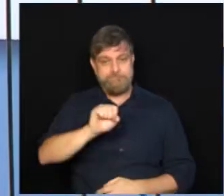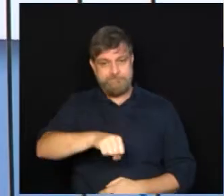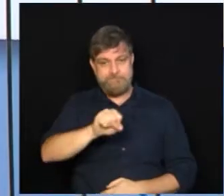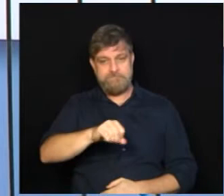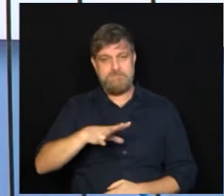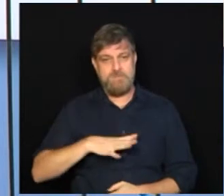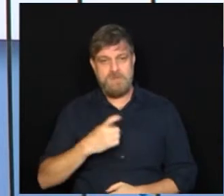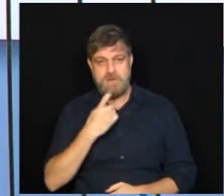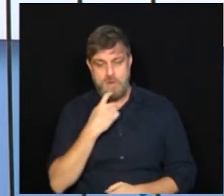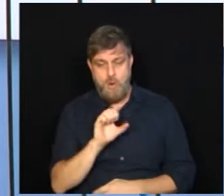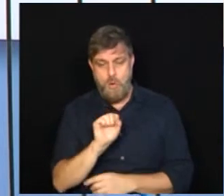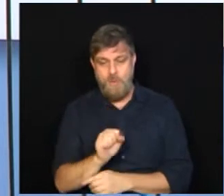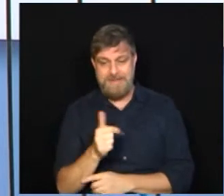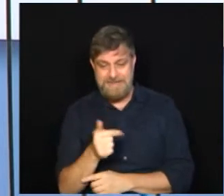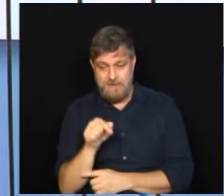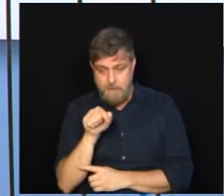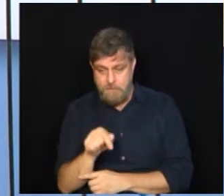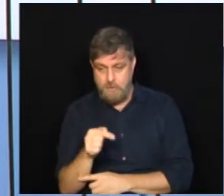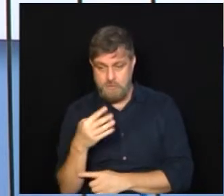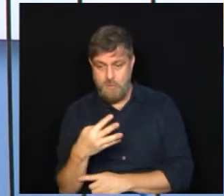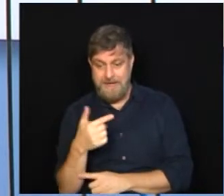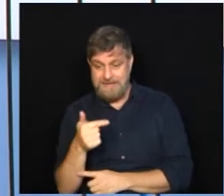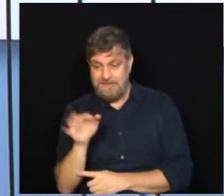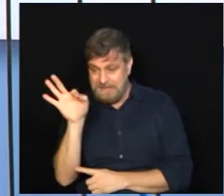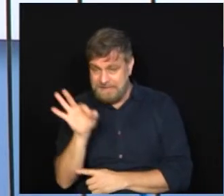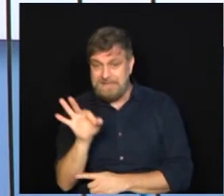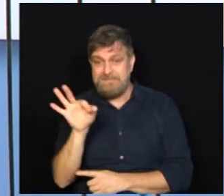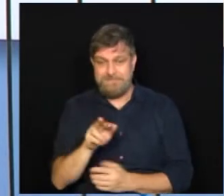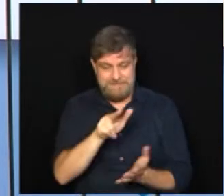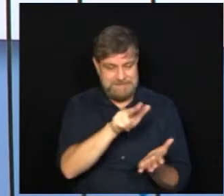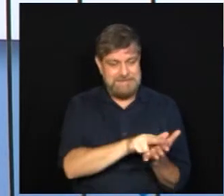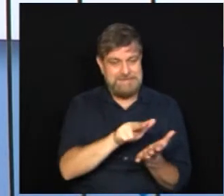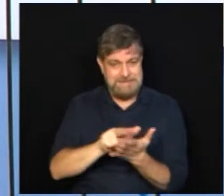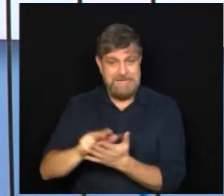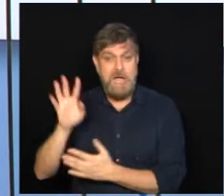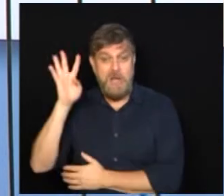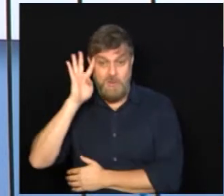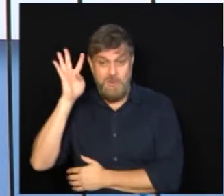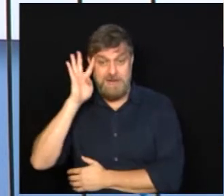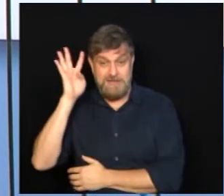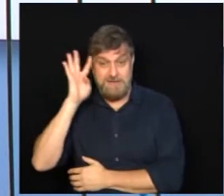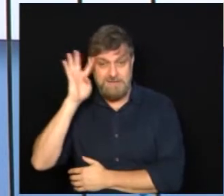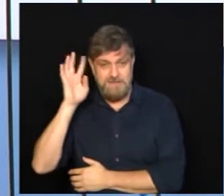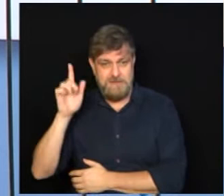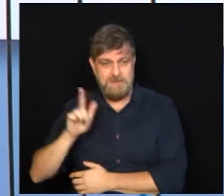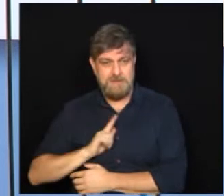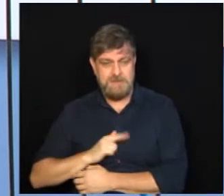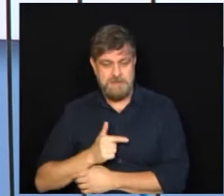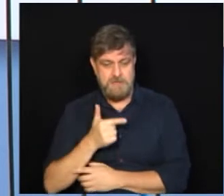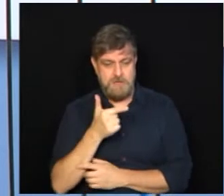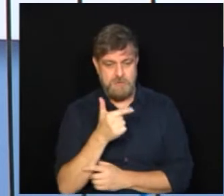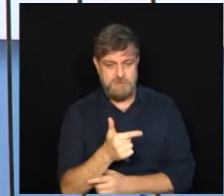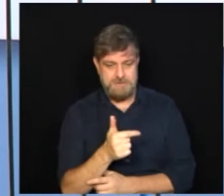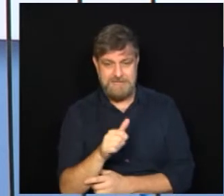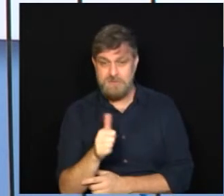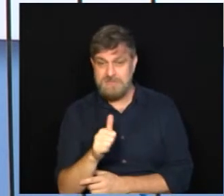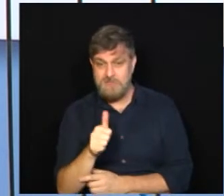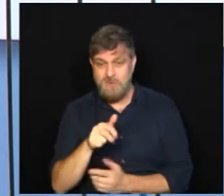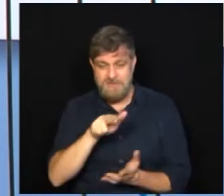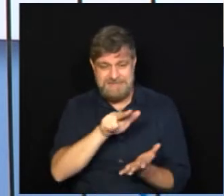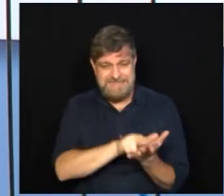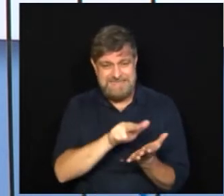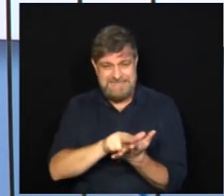registrou 82,42% nesta quarta-feira, dos quais 211